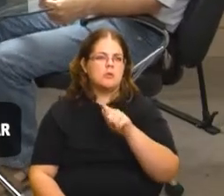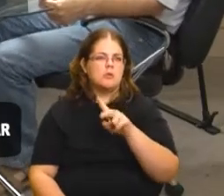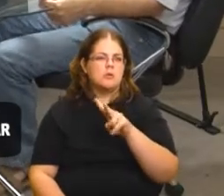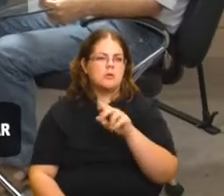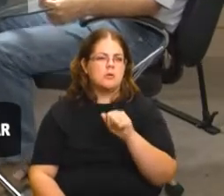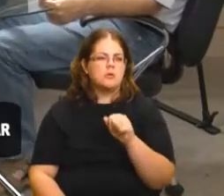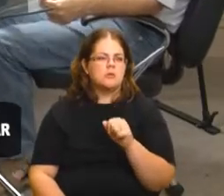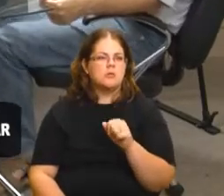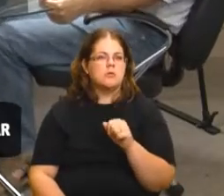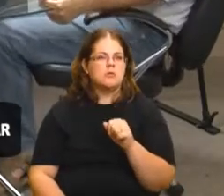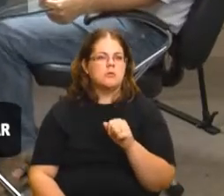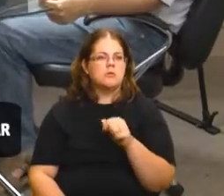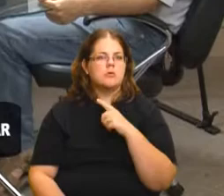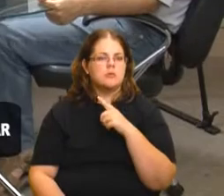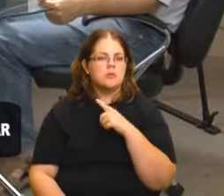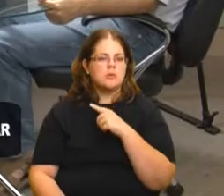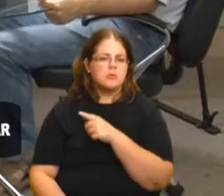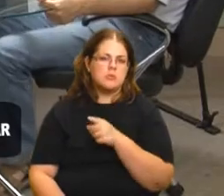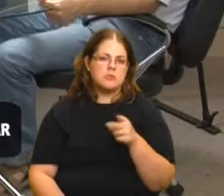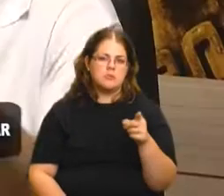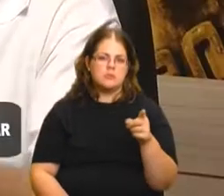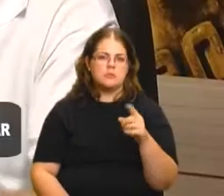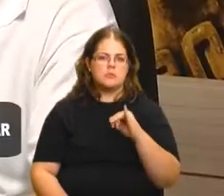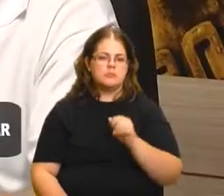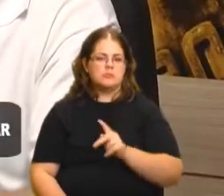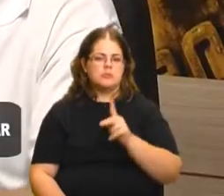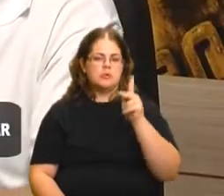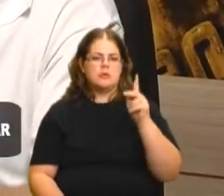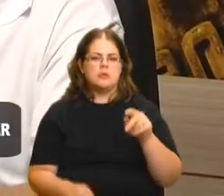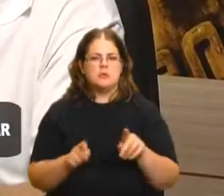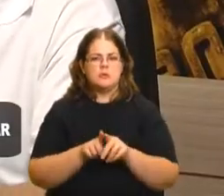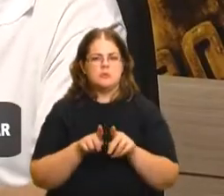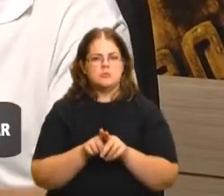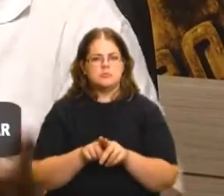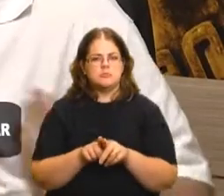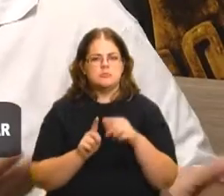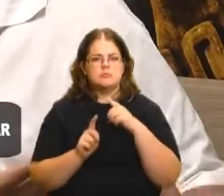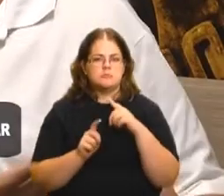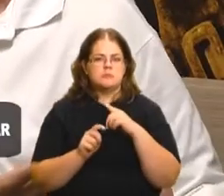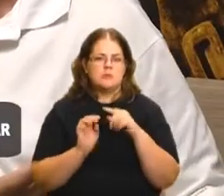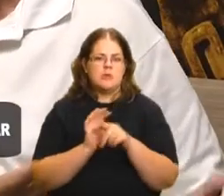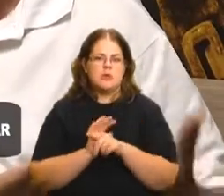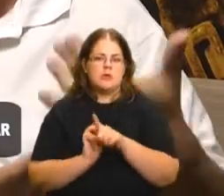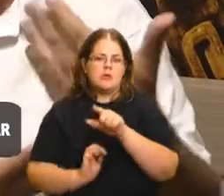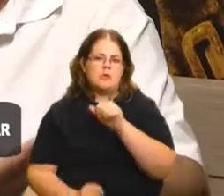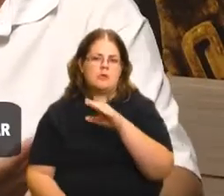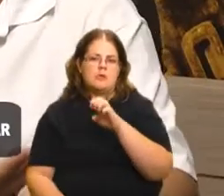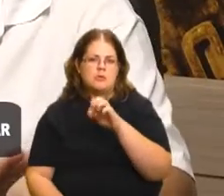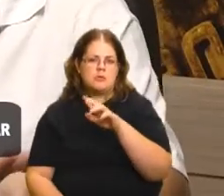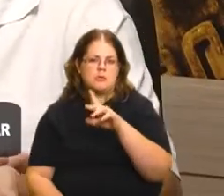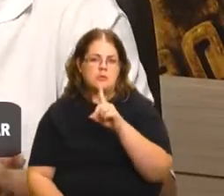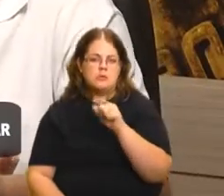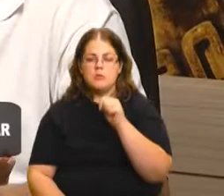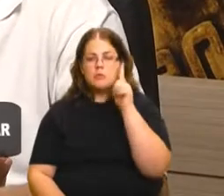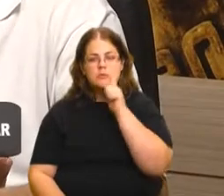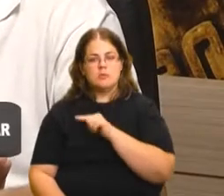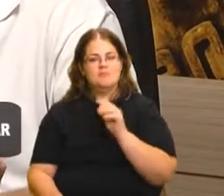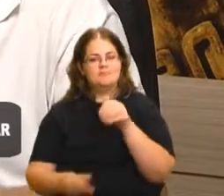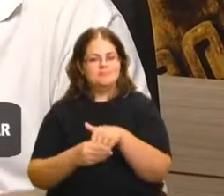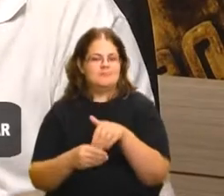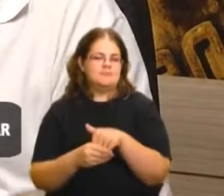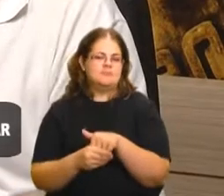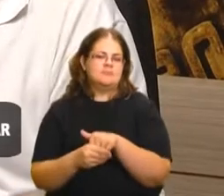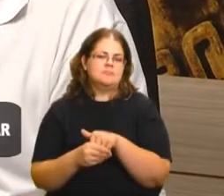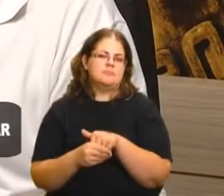Que foi o segundo presidente militar. que foi o segundo. Quer dizer, eles afastam o Juscelino, Lacerda seria eleito caso houvesse a